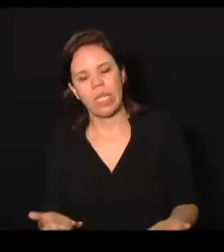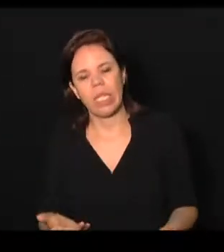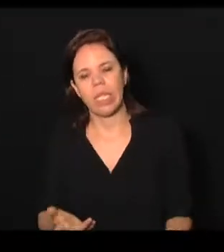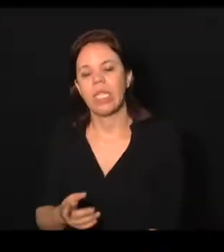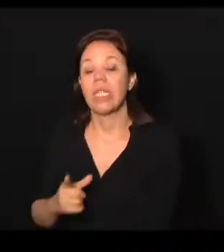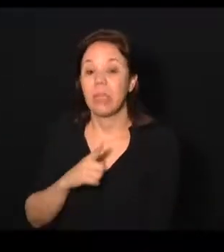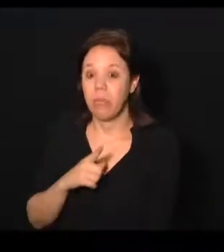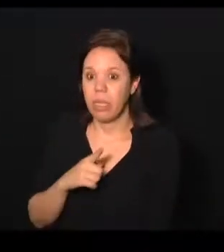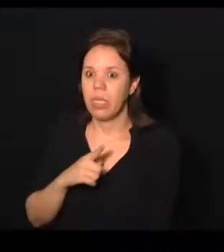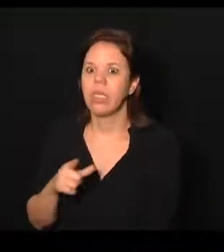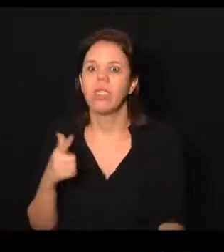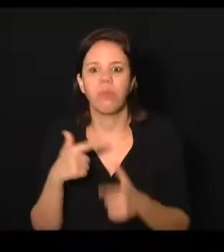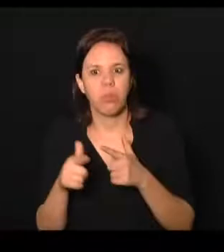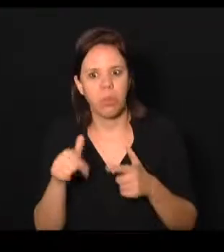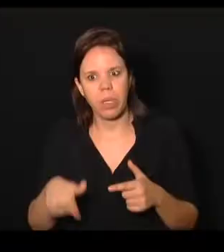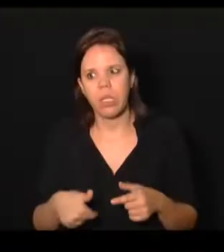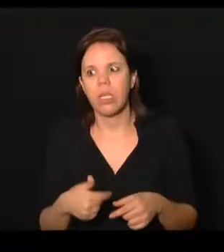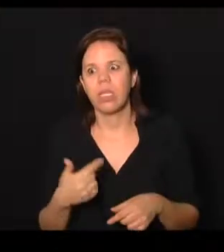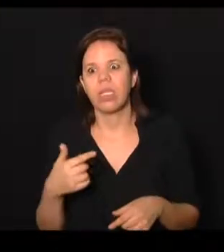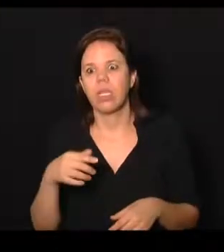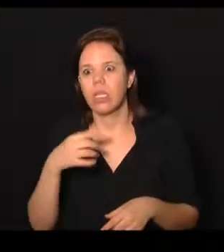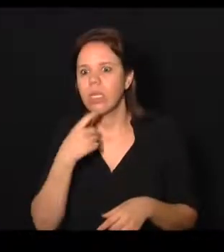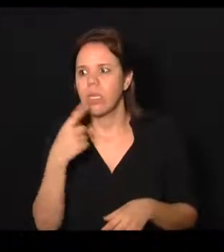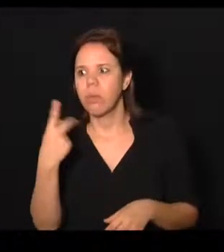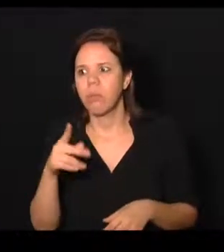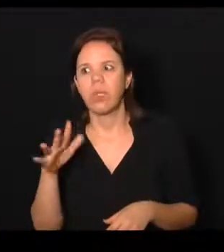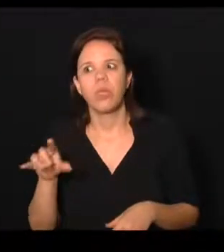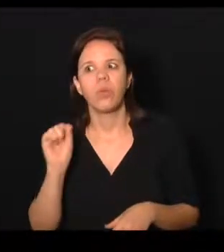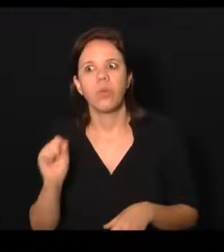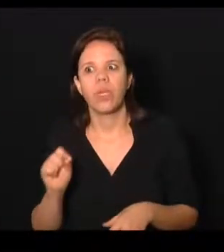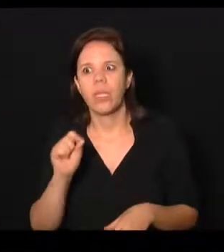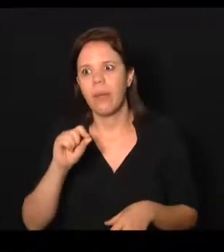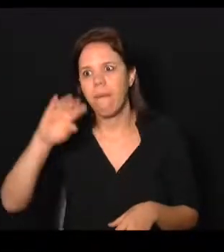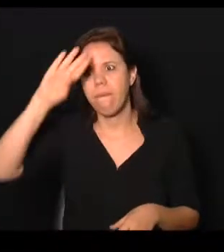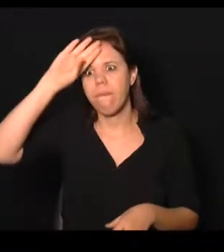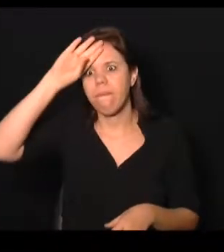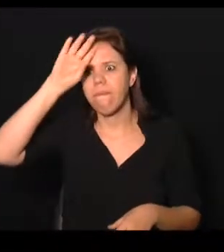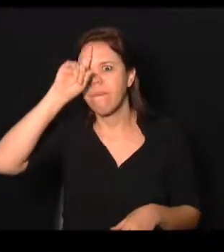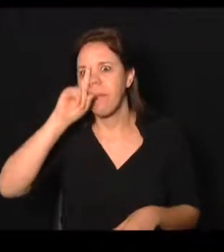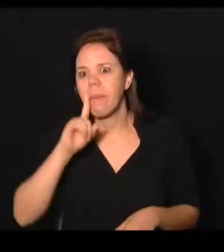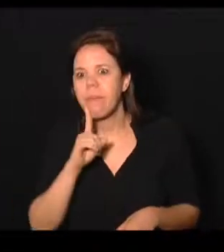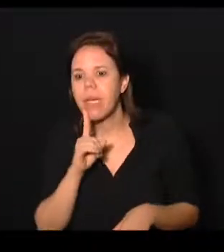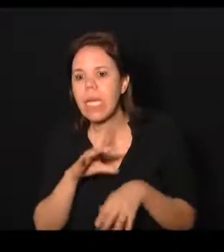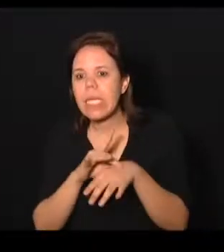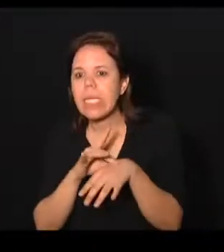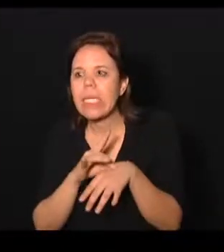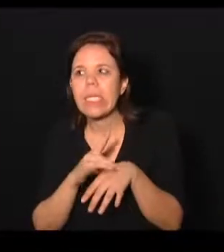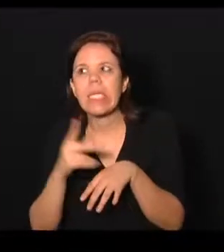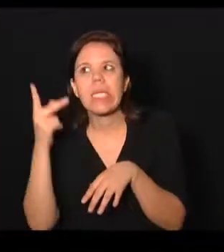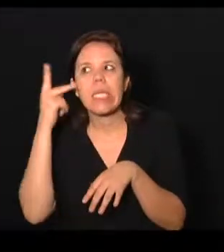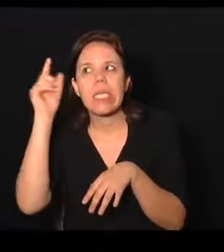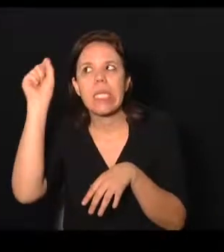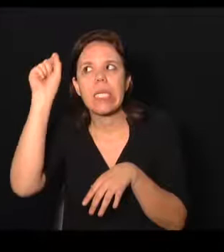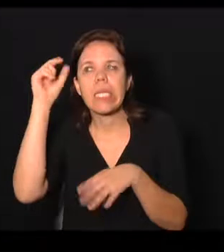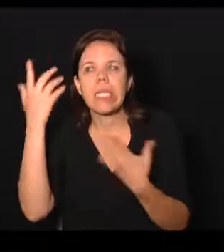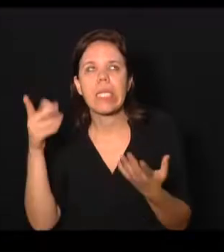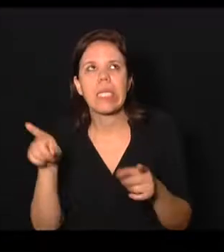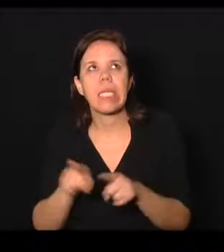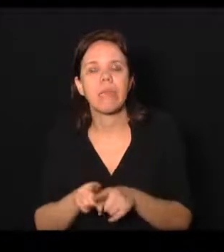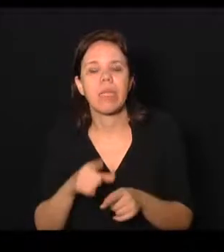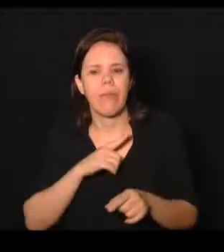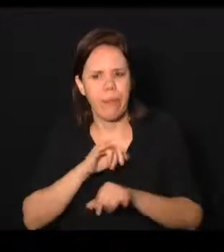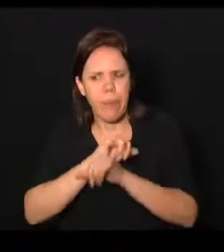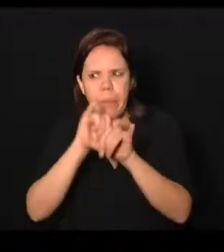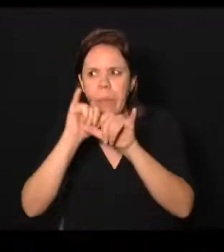febre amarela aqui na cidade, né? Aqui na toda a região, na verdade, no estado de São Paulo. Teve a grande campanha